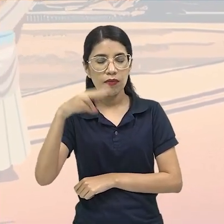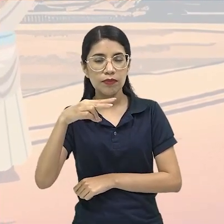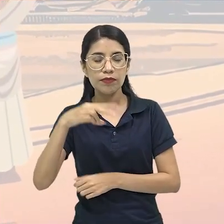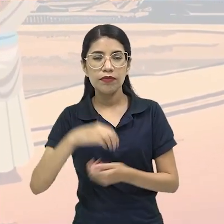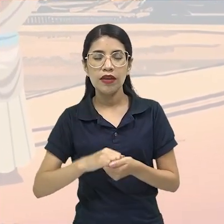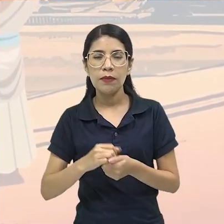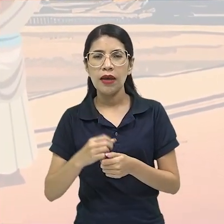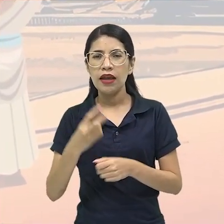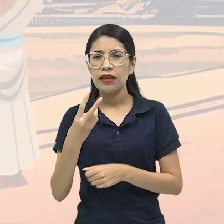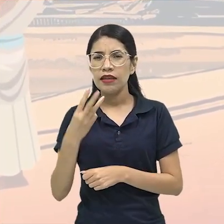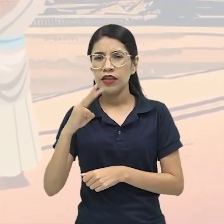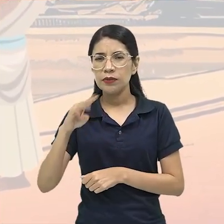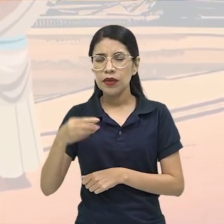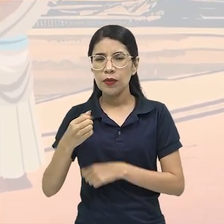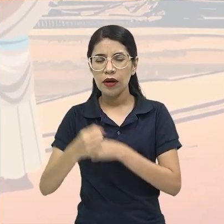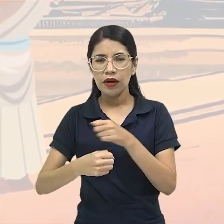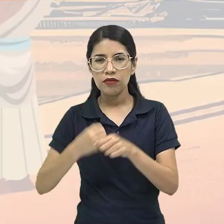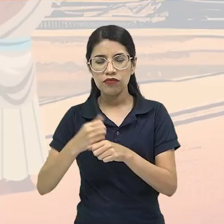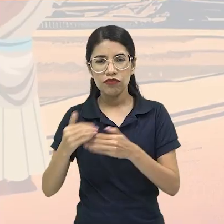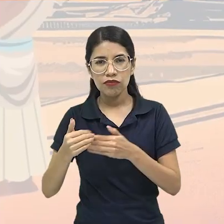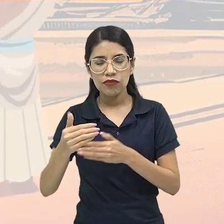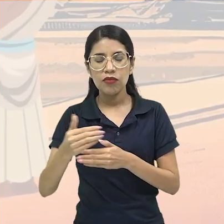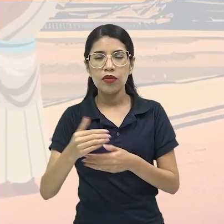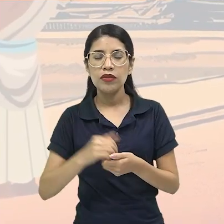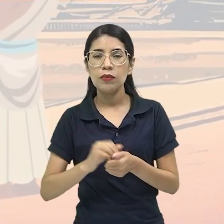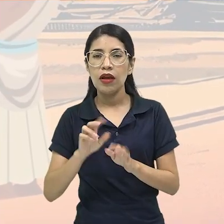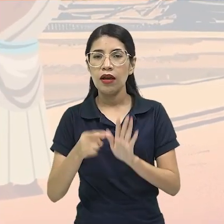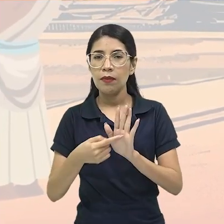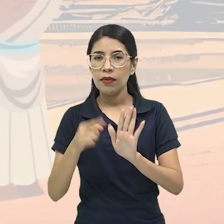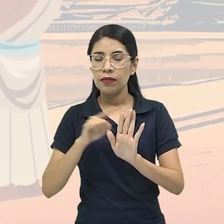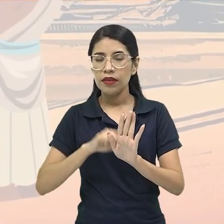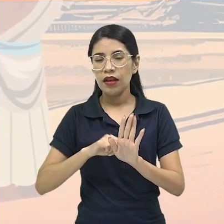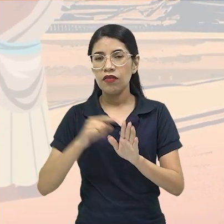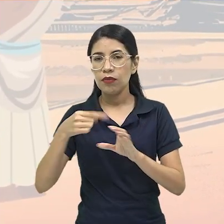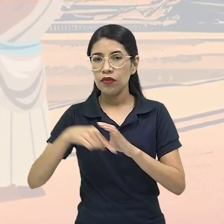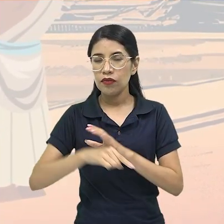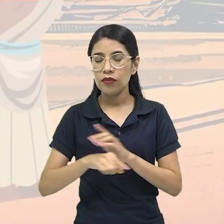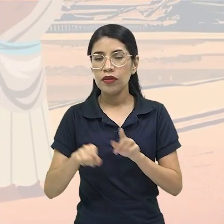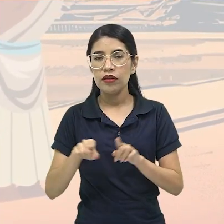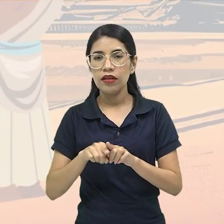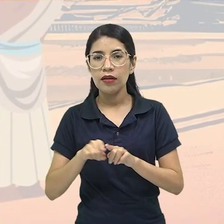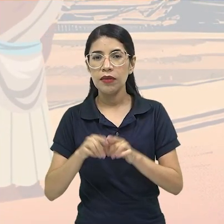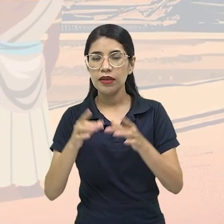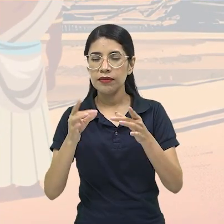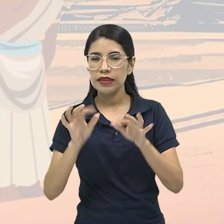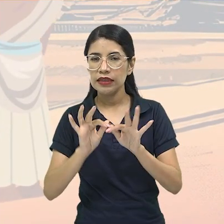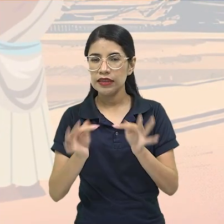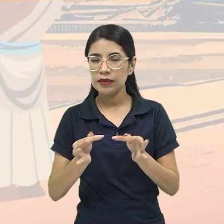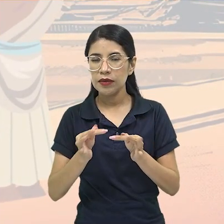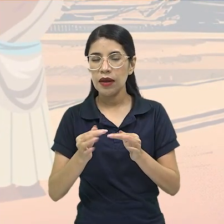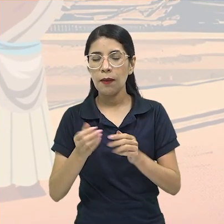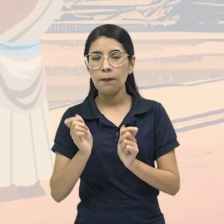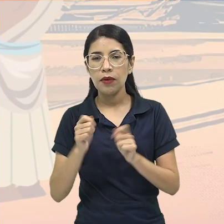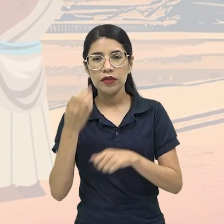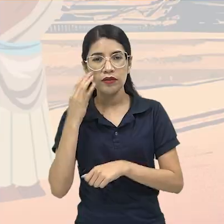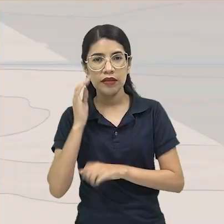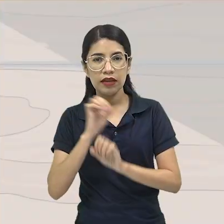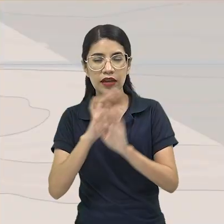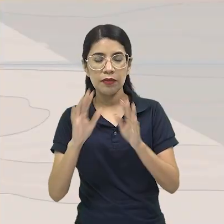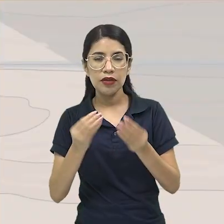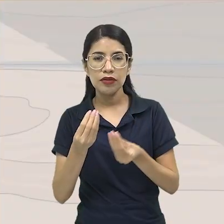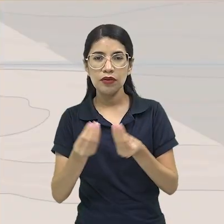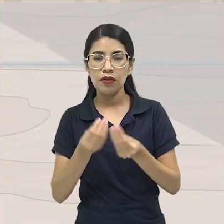mais tarde, uma metáfora mais profunda, embora muito mais prosaica, nos propicia um melhor entendimento da